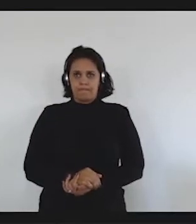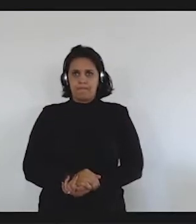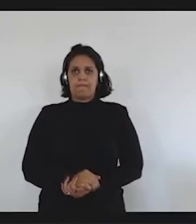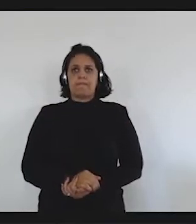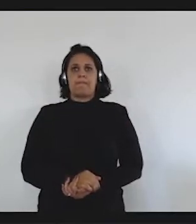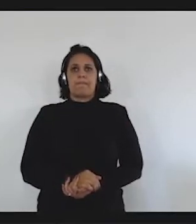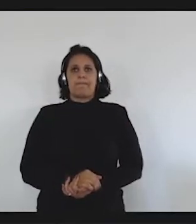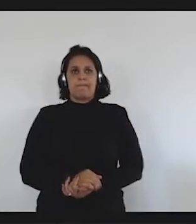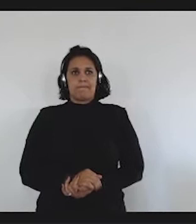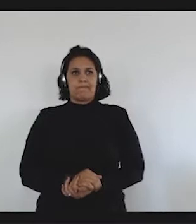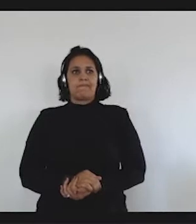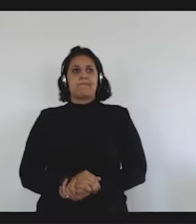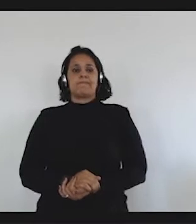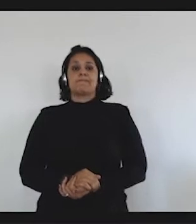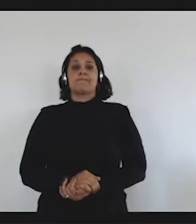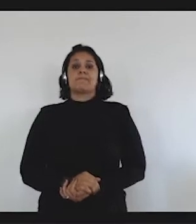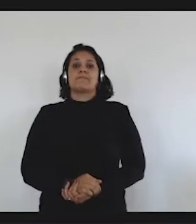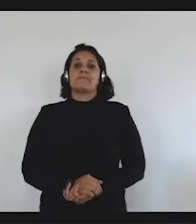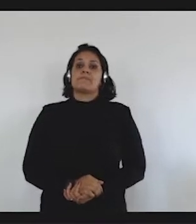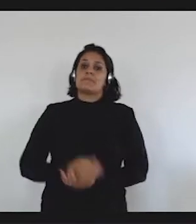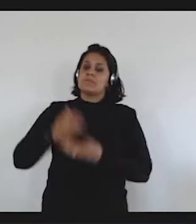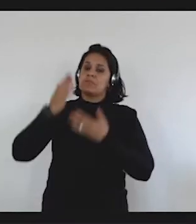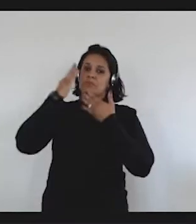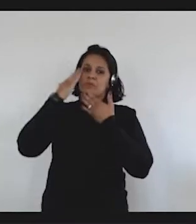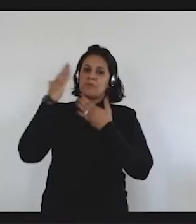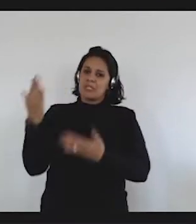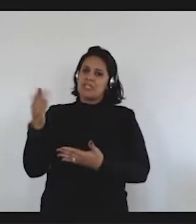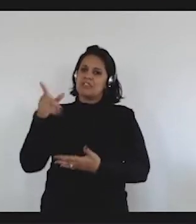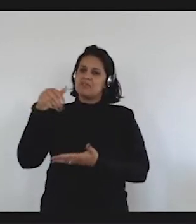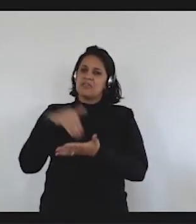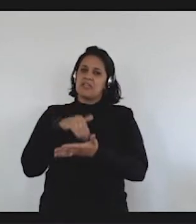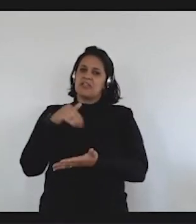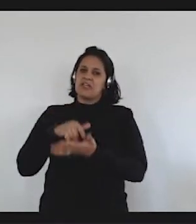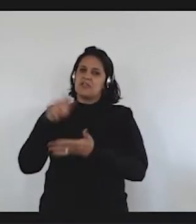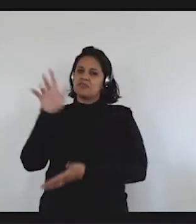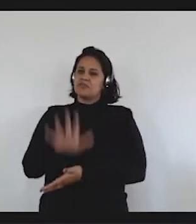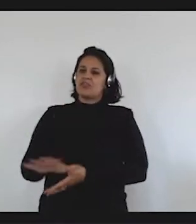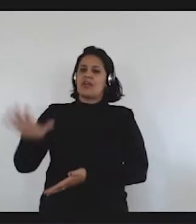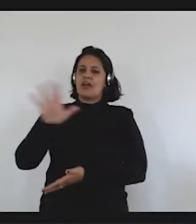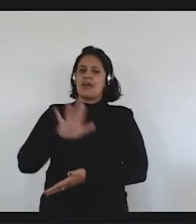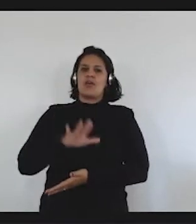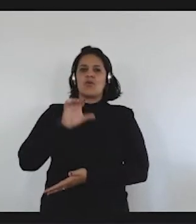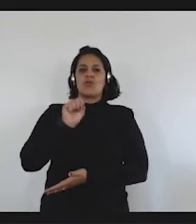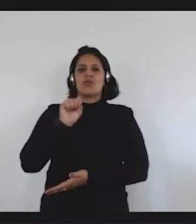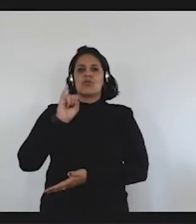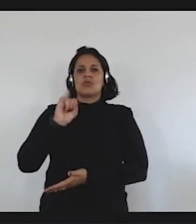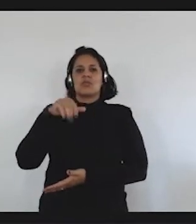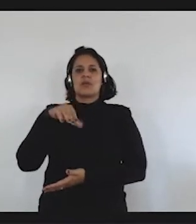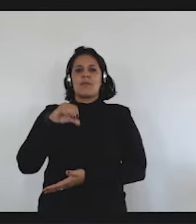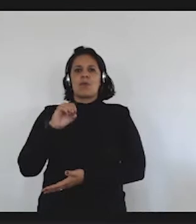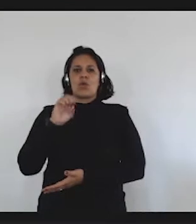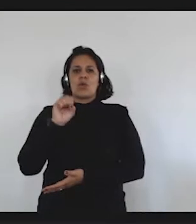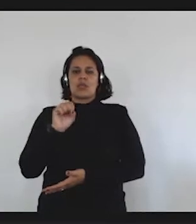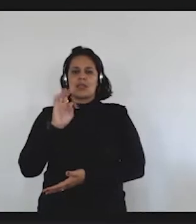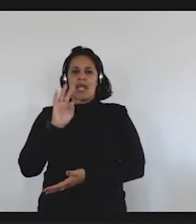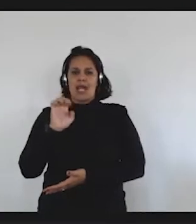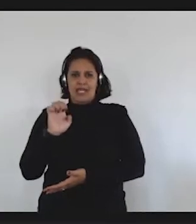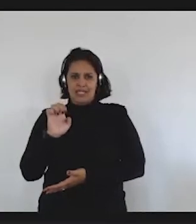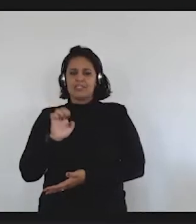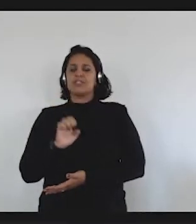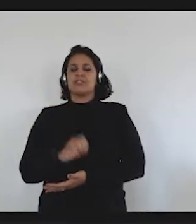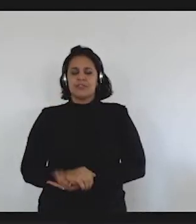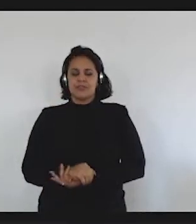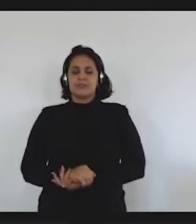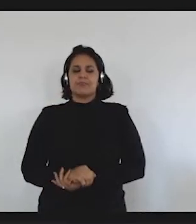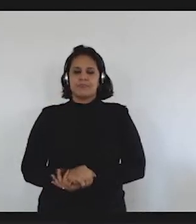Obrigado, querido Beto Simonetti, nosso digno secretário-geral do Conselho Federal da Ordem dos Advogados do